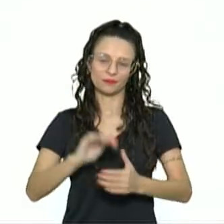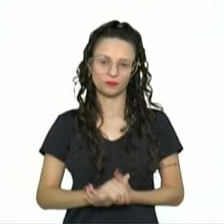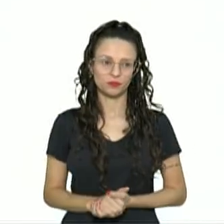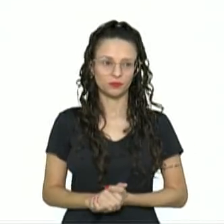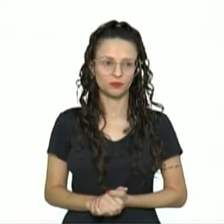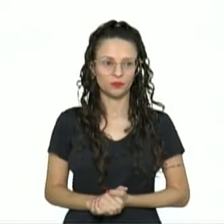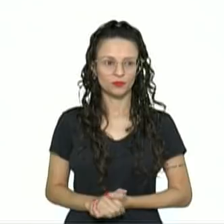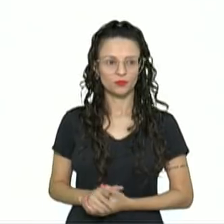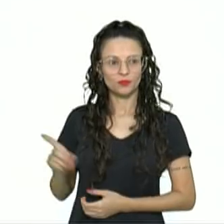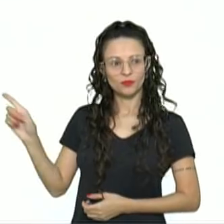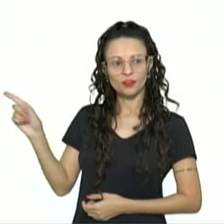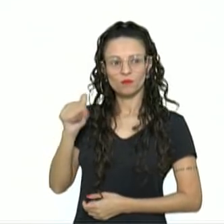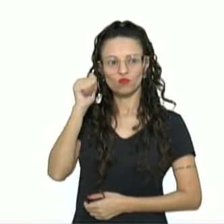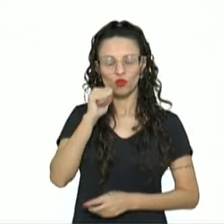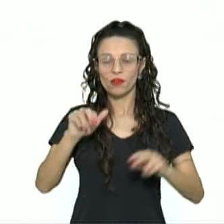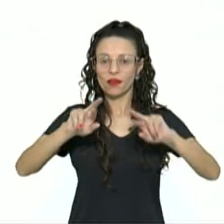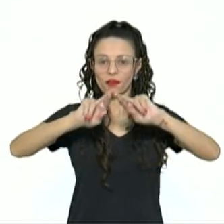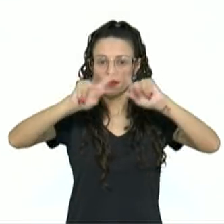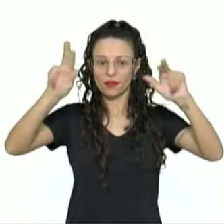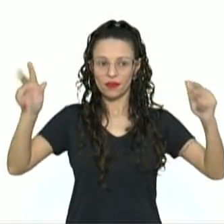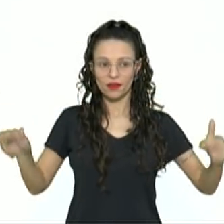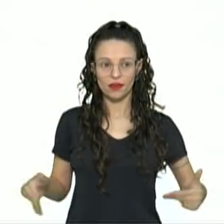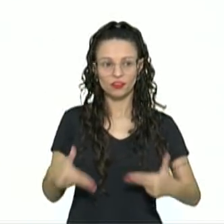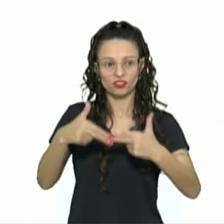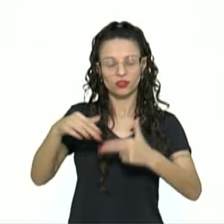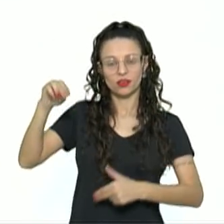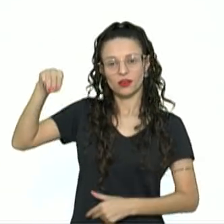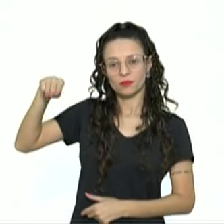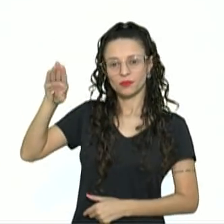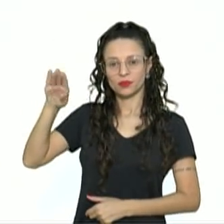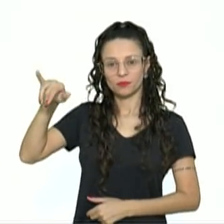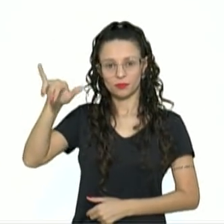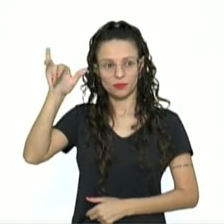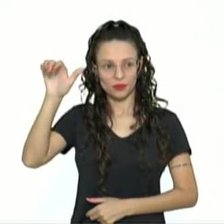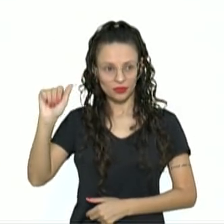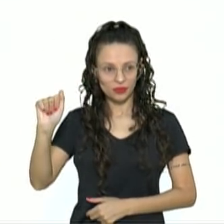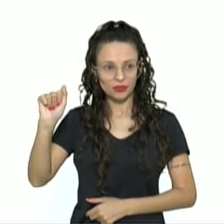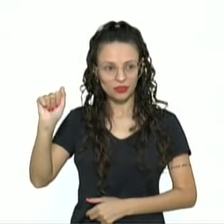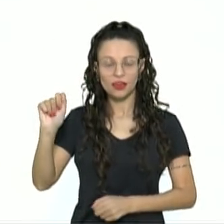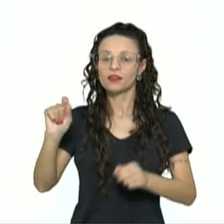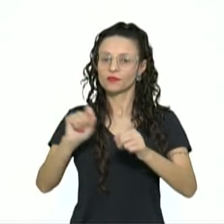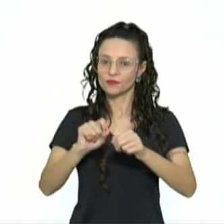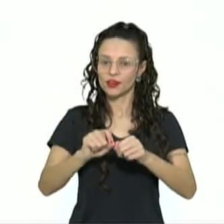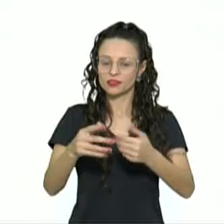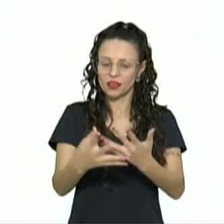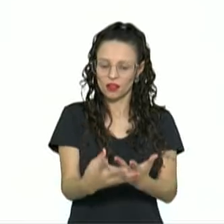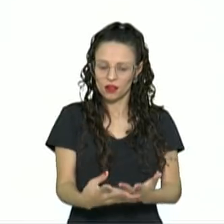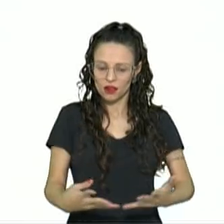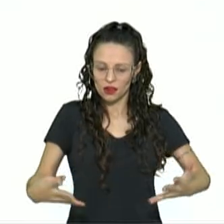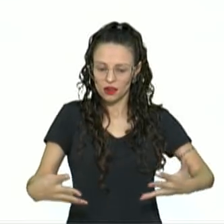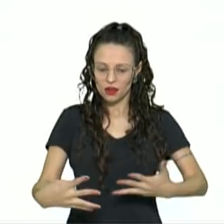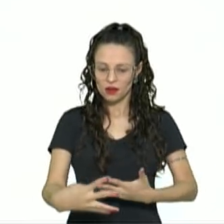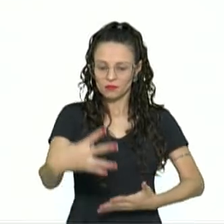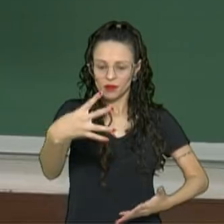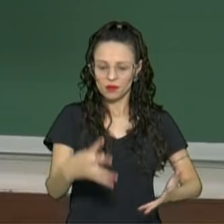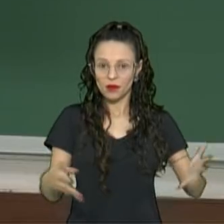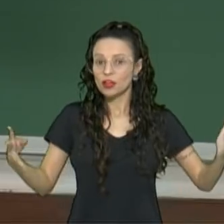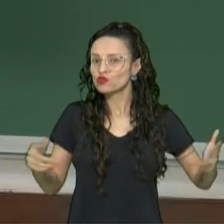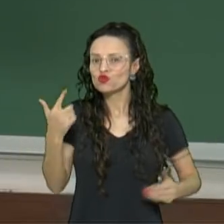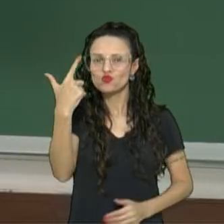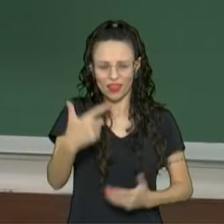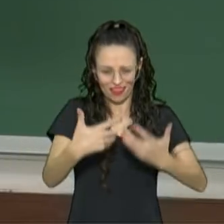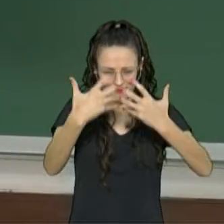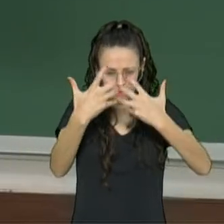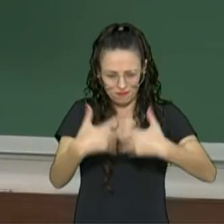Mulher da etnia Mibia, né, Guarani, fazendo a cestaria, né? Então, observe aqui, ó, né, não existe uma máquina